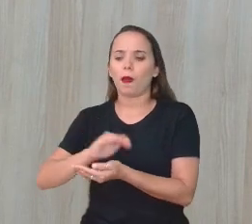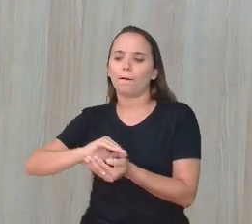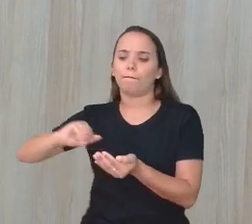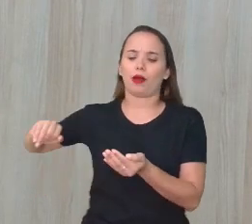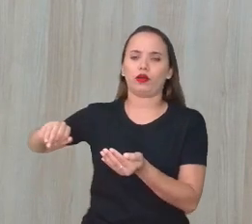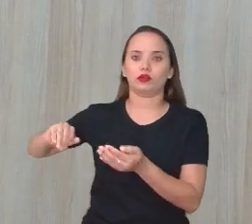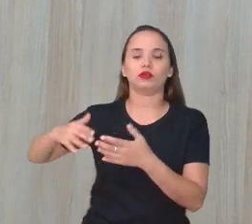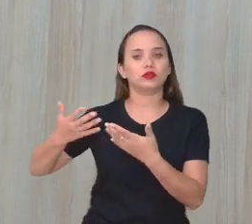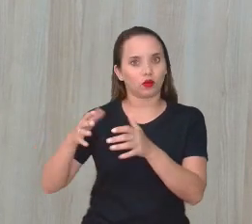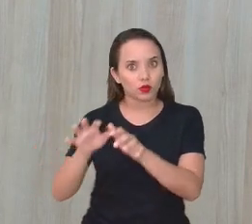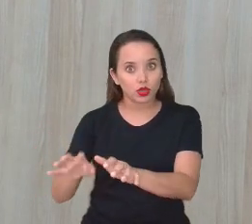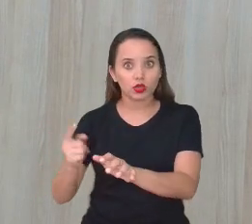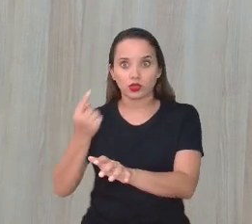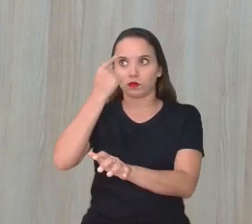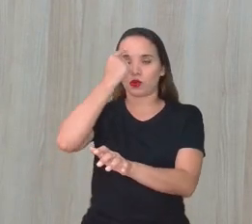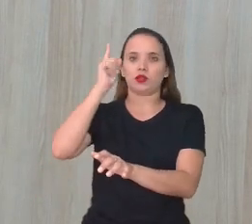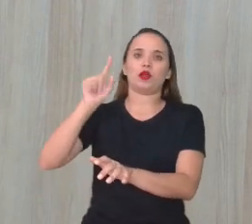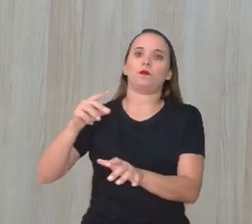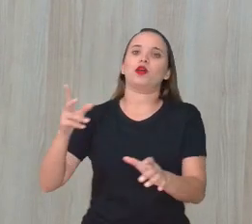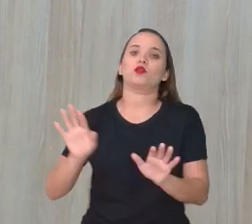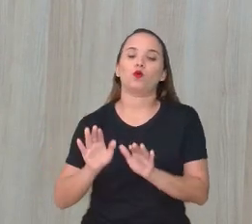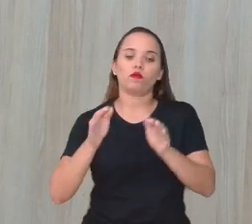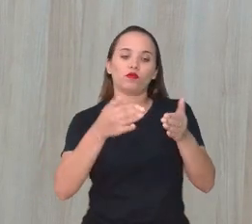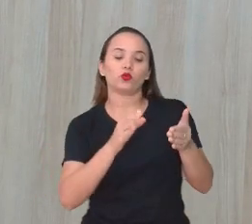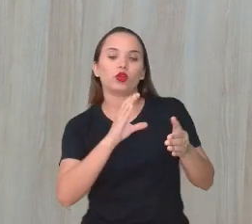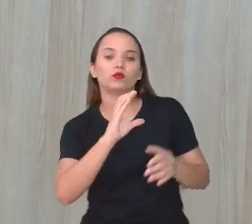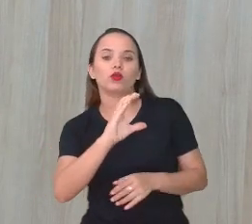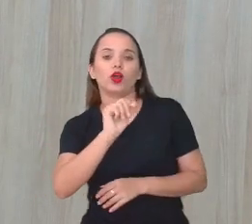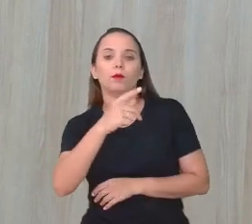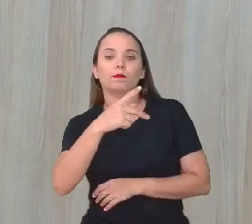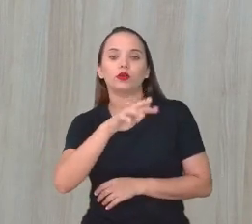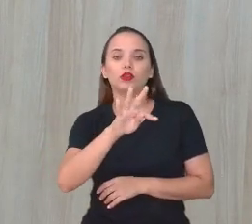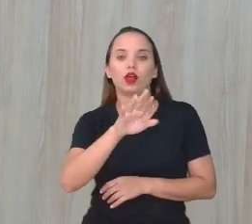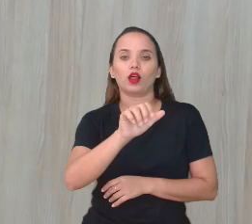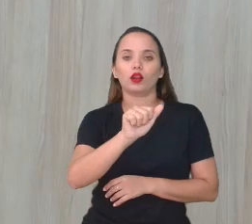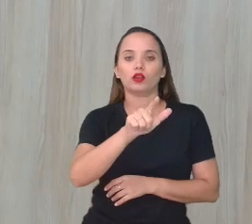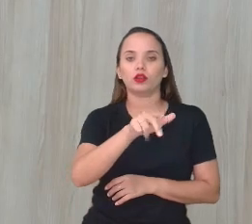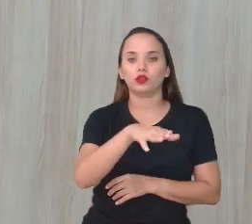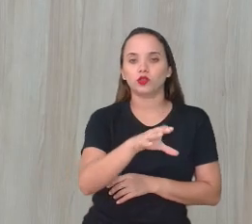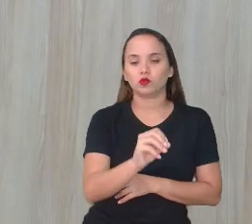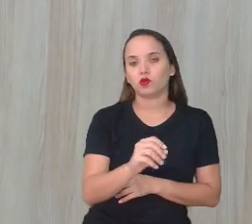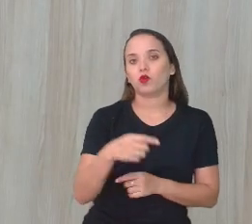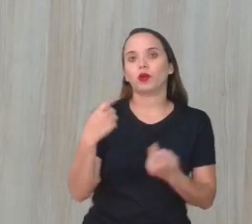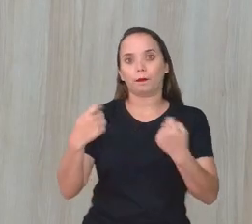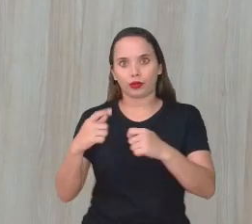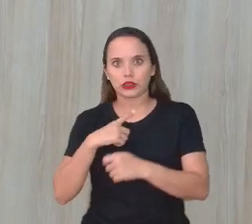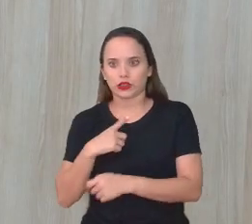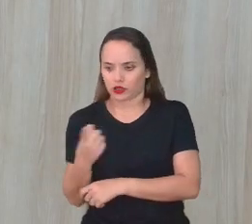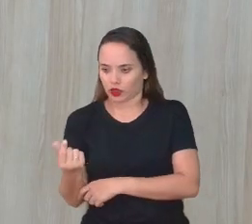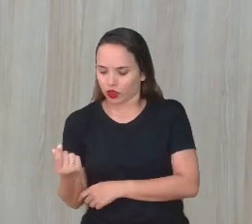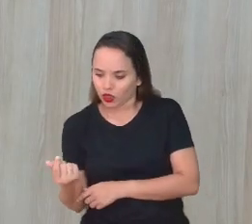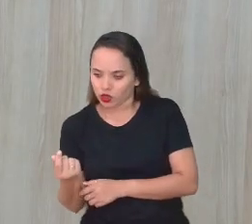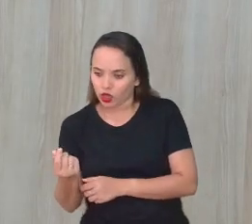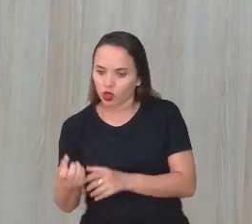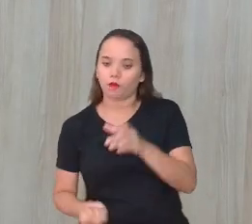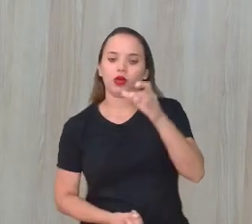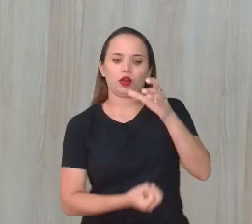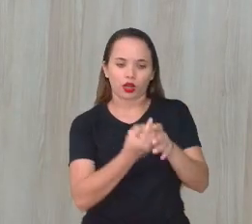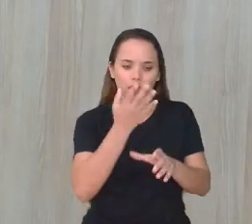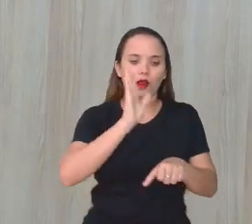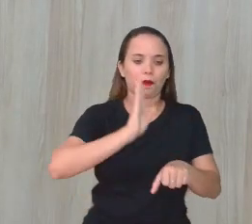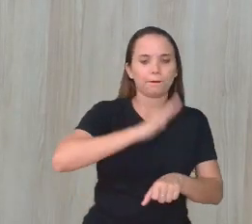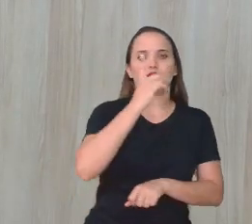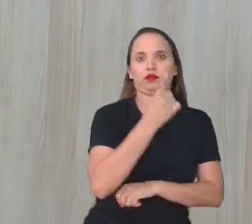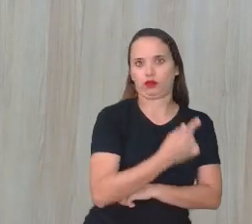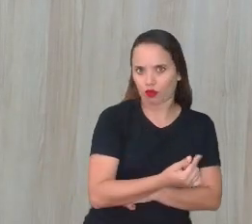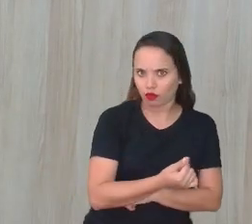do capitalismo, Você tem que ter capital para gerar mais capital, percebe? Então, o